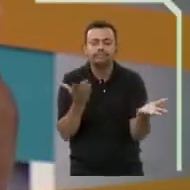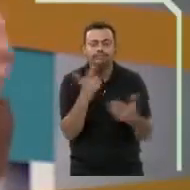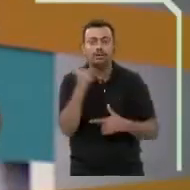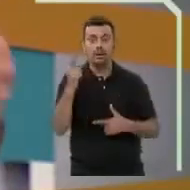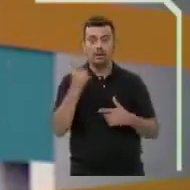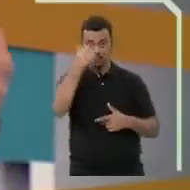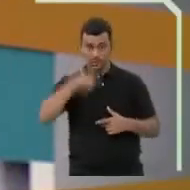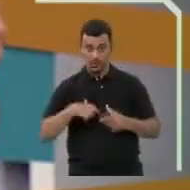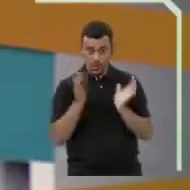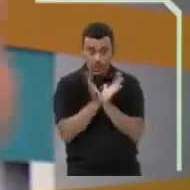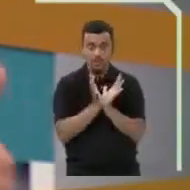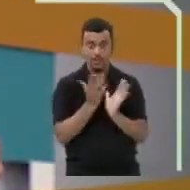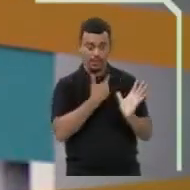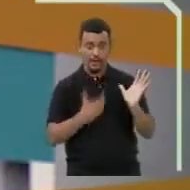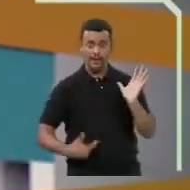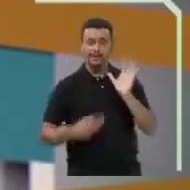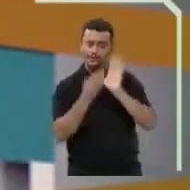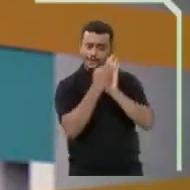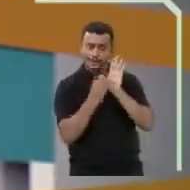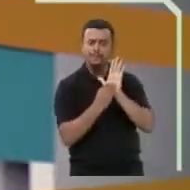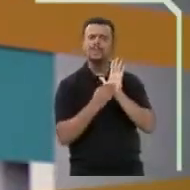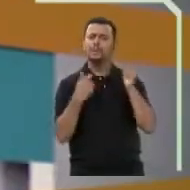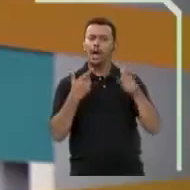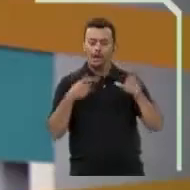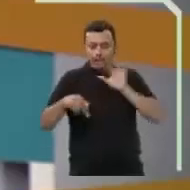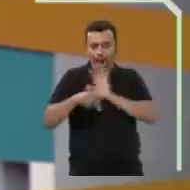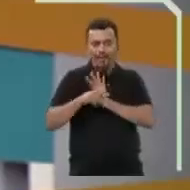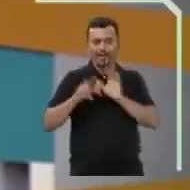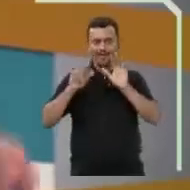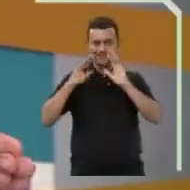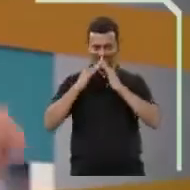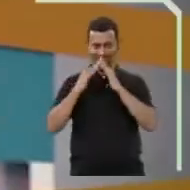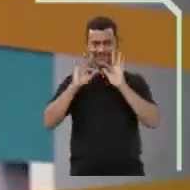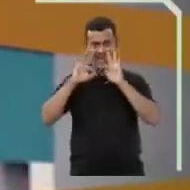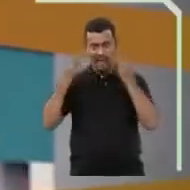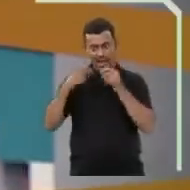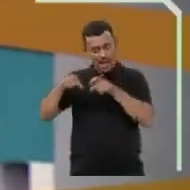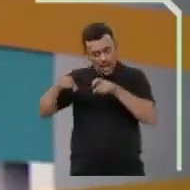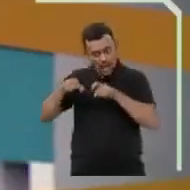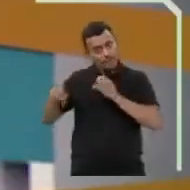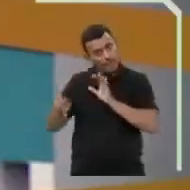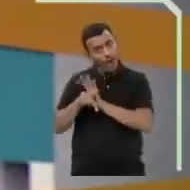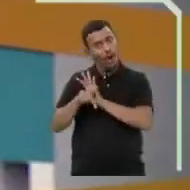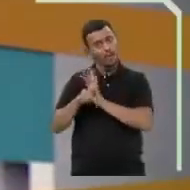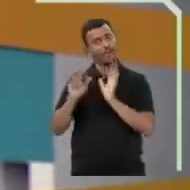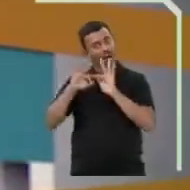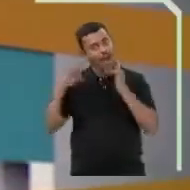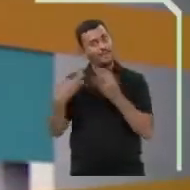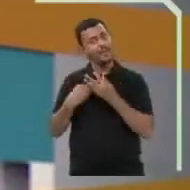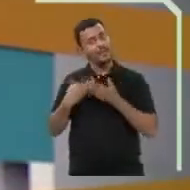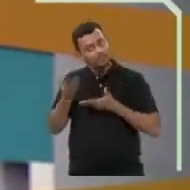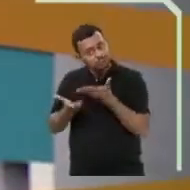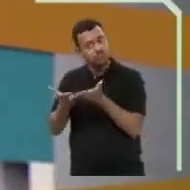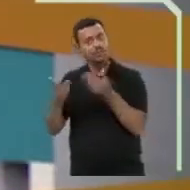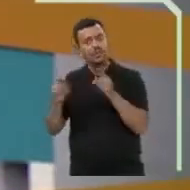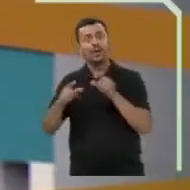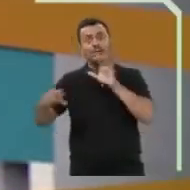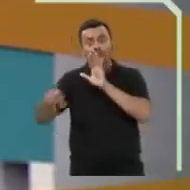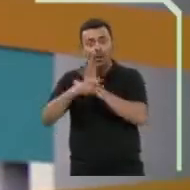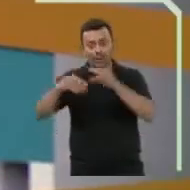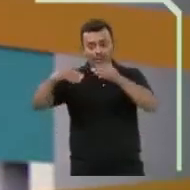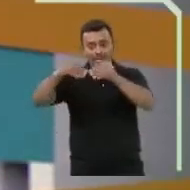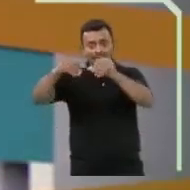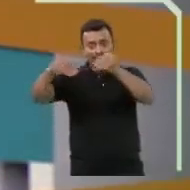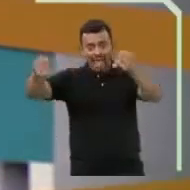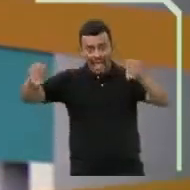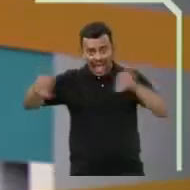valorizar a agricultura familiar com projeto de reforma agrária agroecológica, vamos demarcar as terras indígenas,